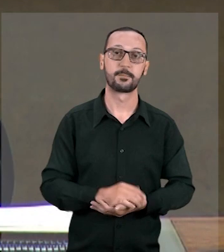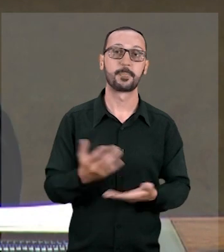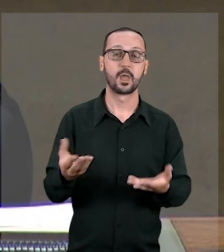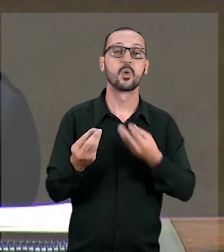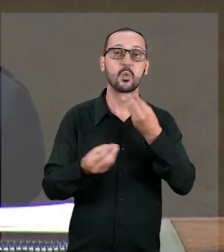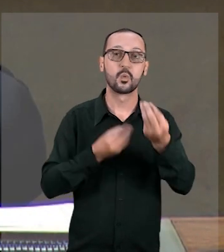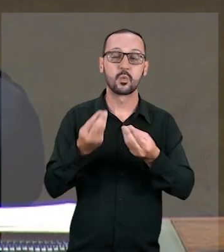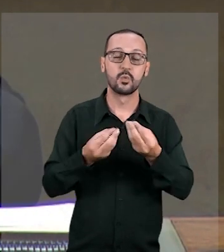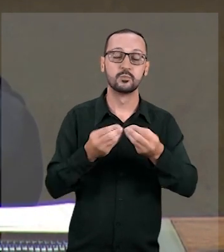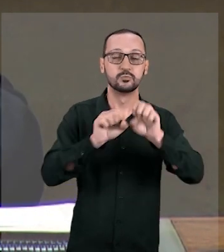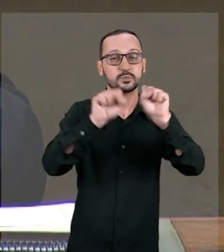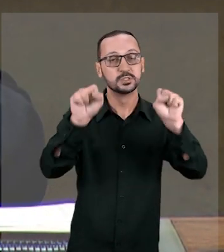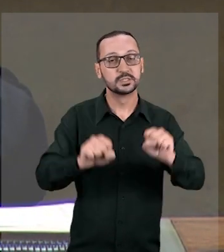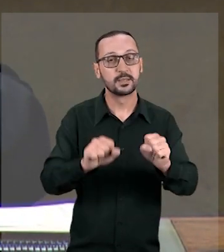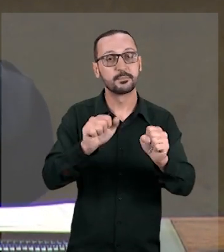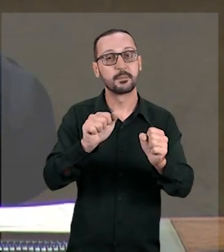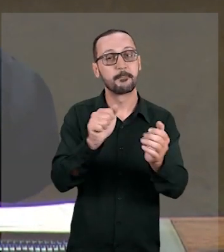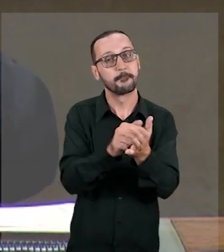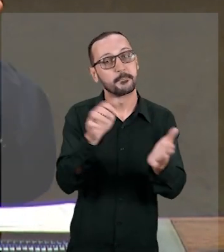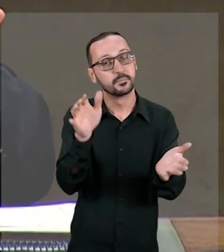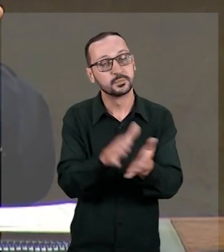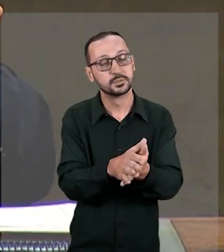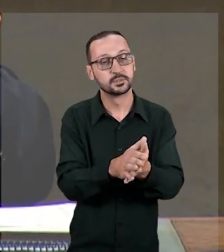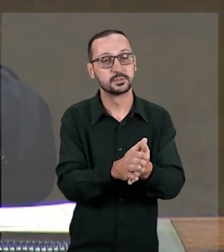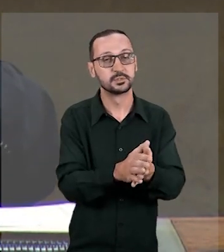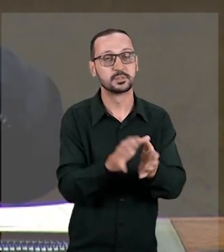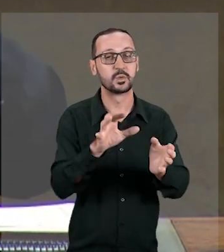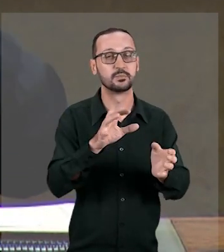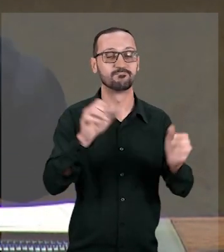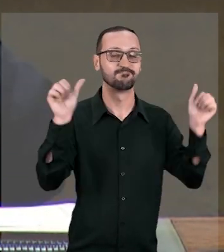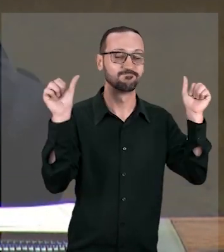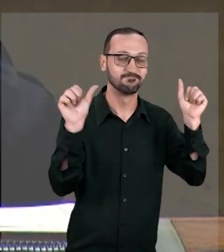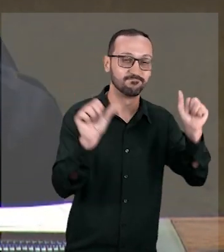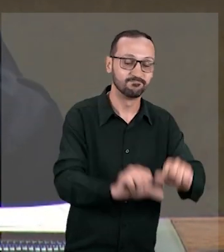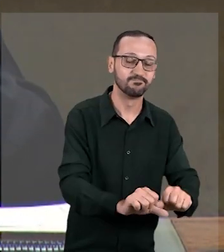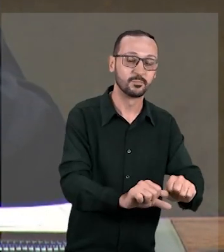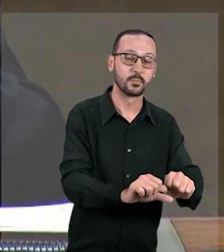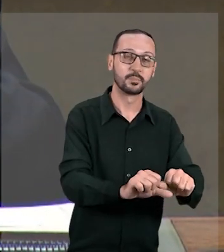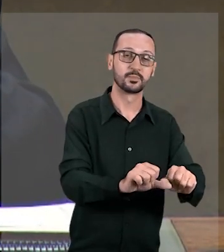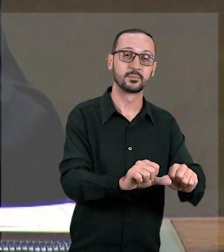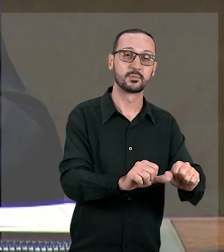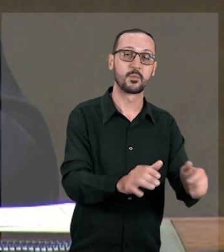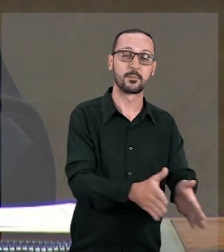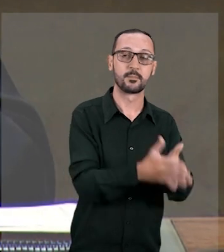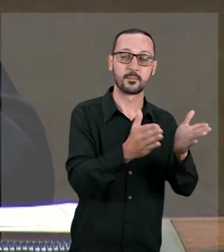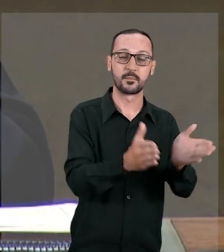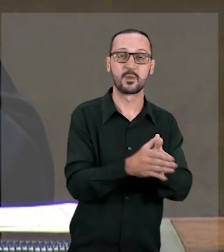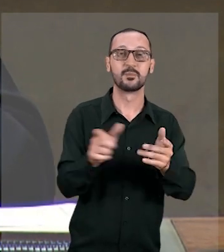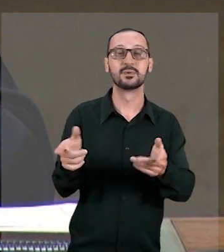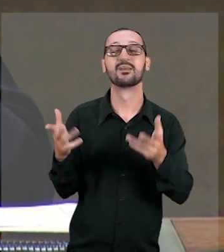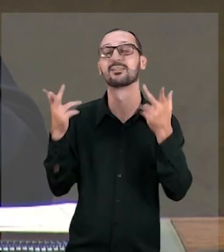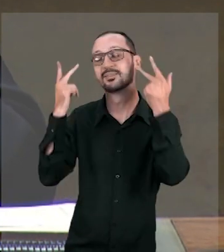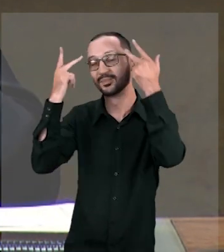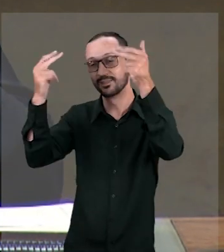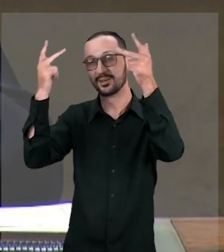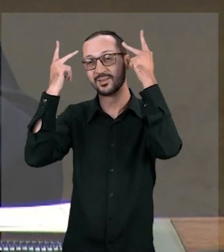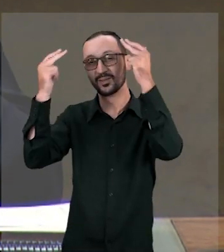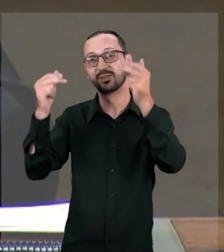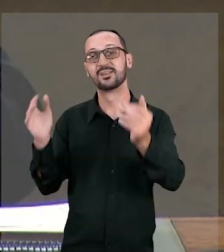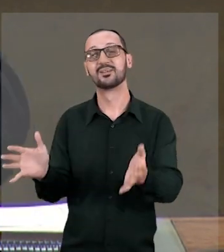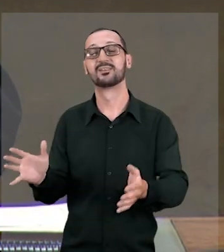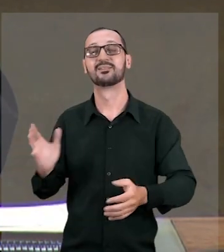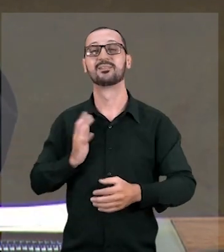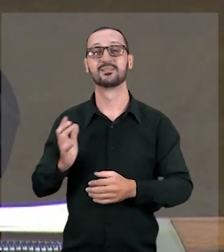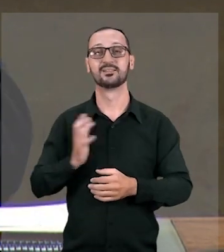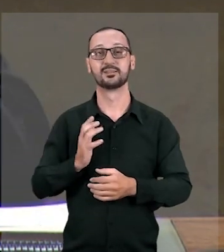Brasil. Cruel com os pobres e manso com os ricos. não deve ser